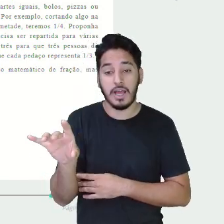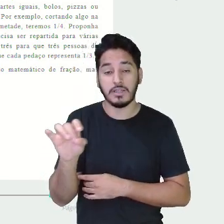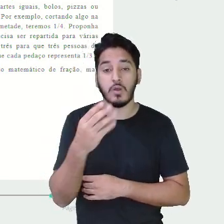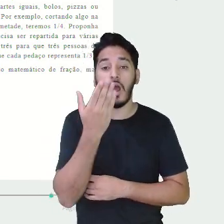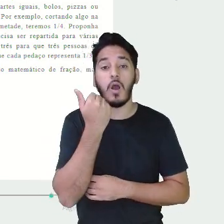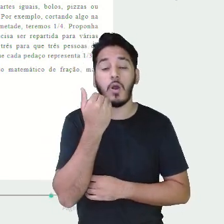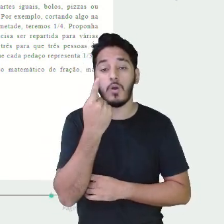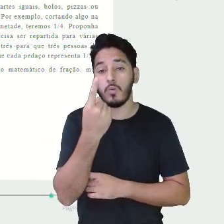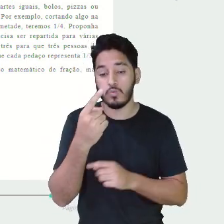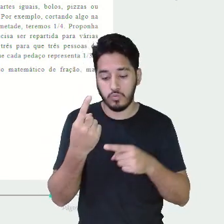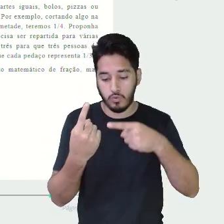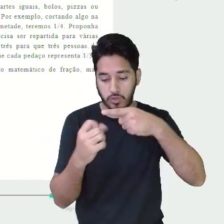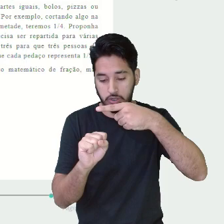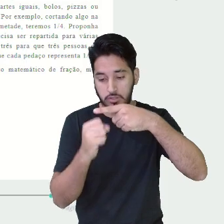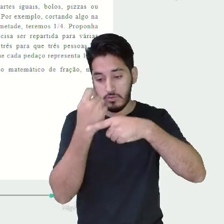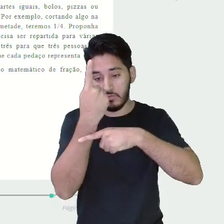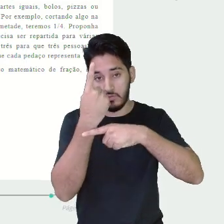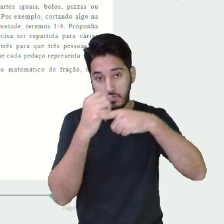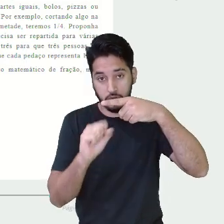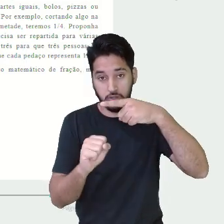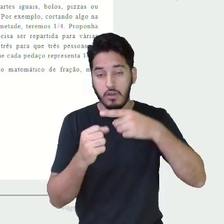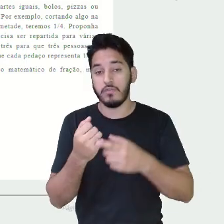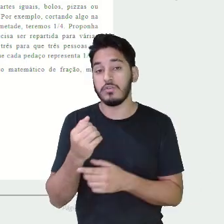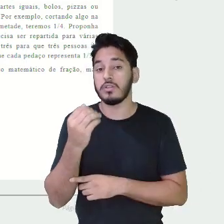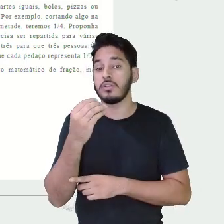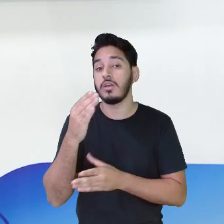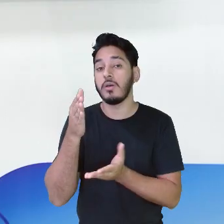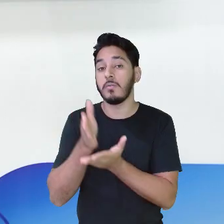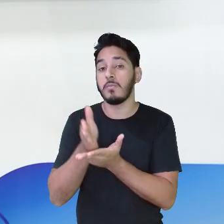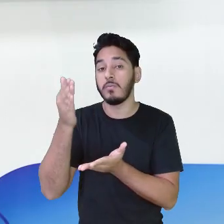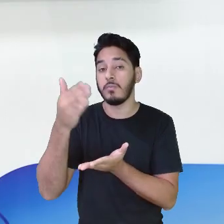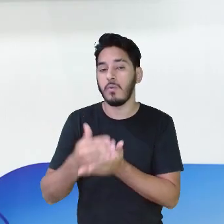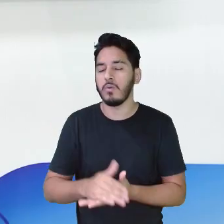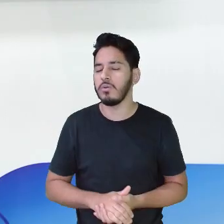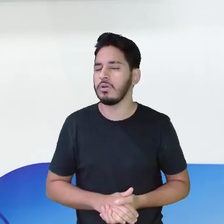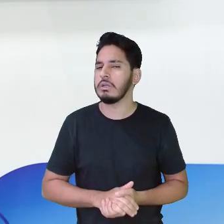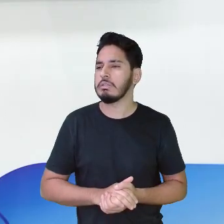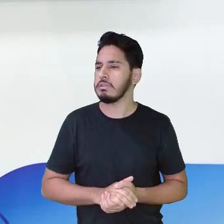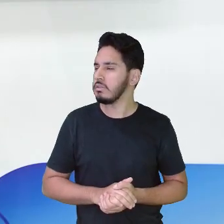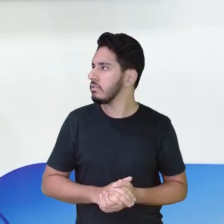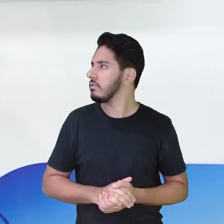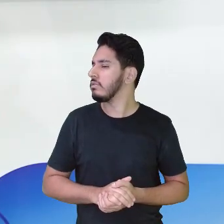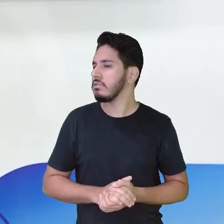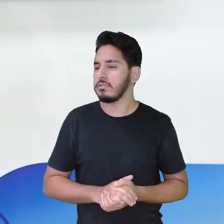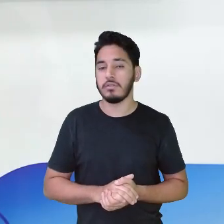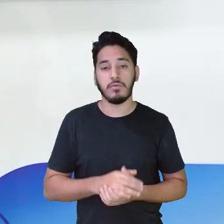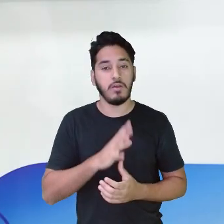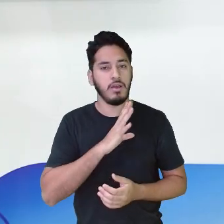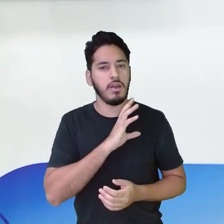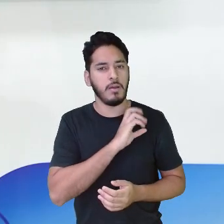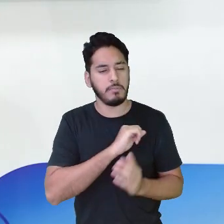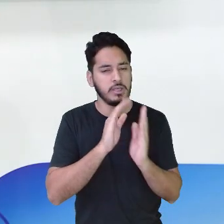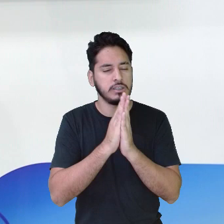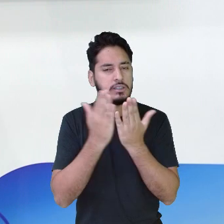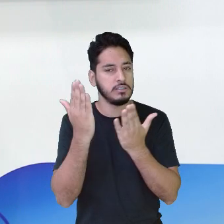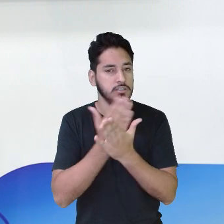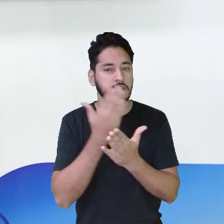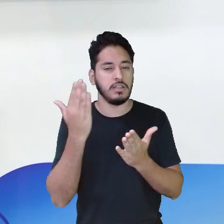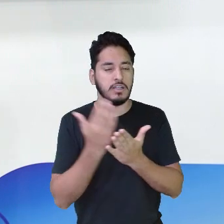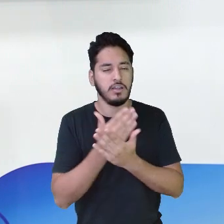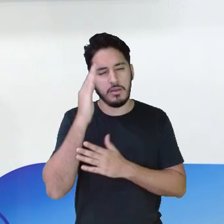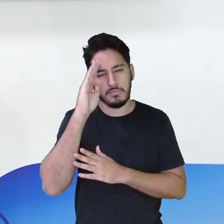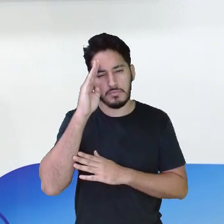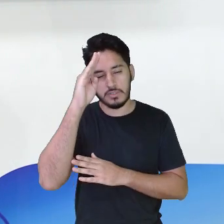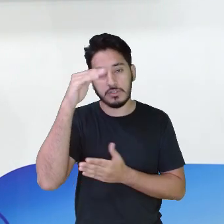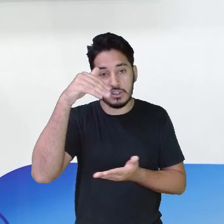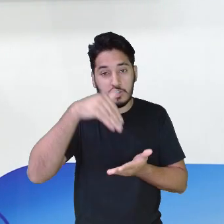comeu 1/8 de bolo. Gente, eu amei esse livro, principalmente